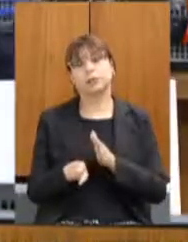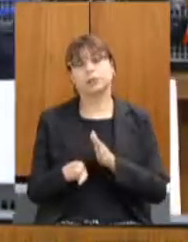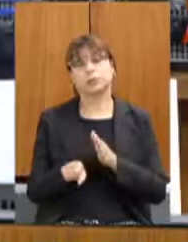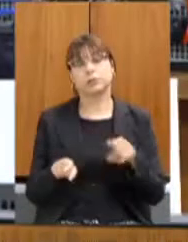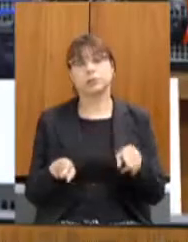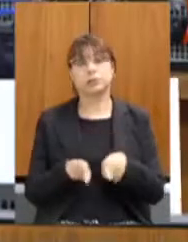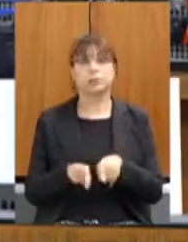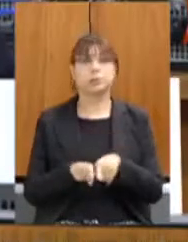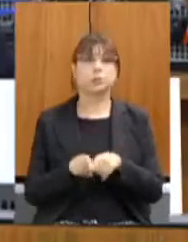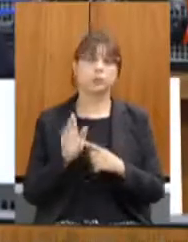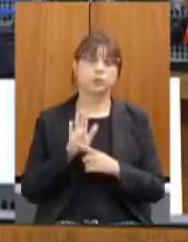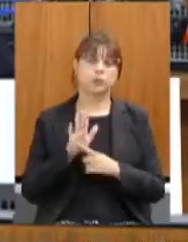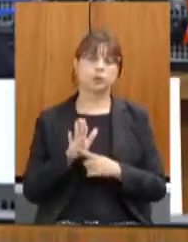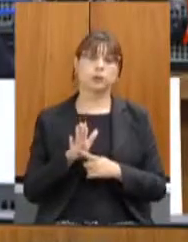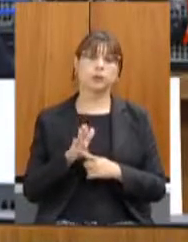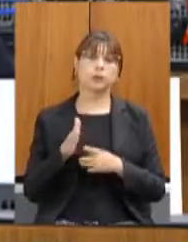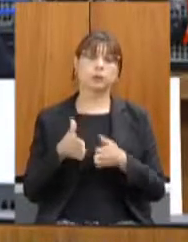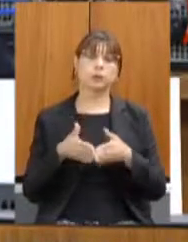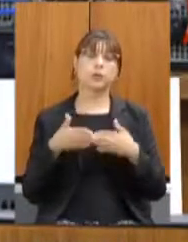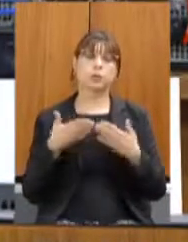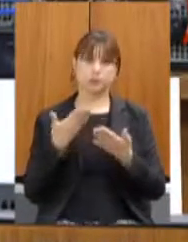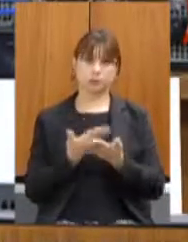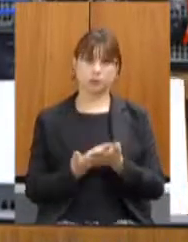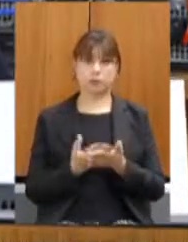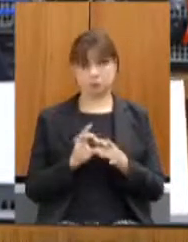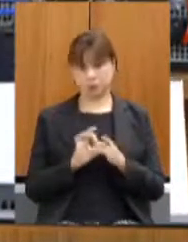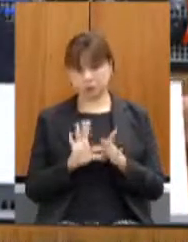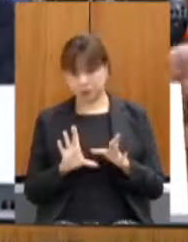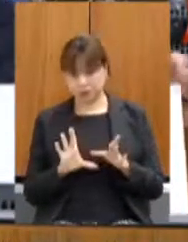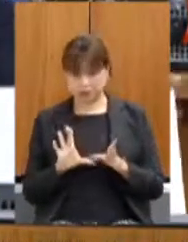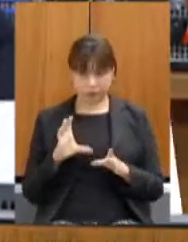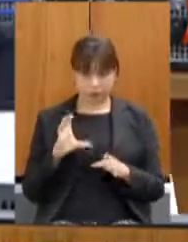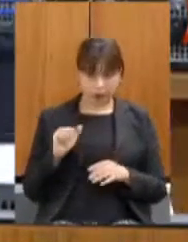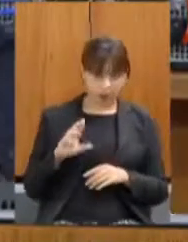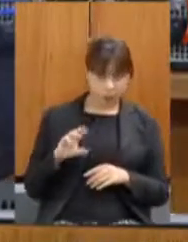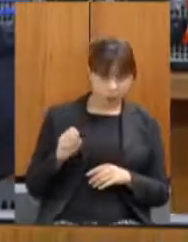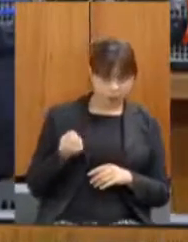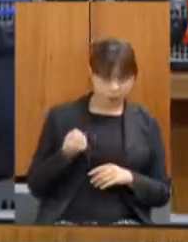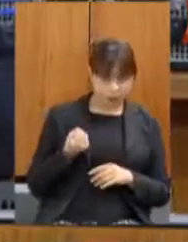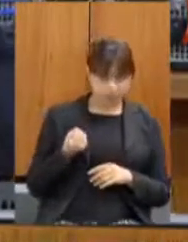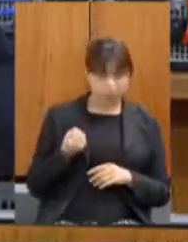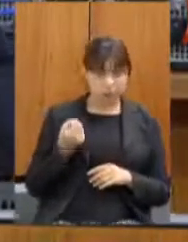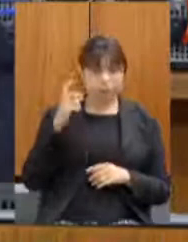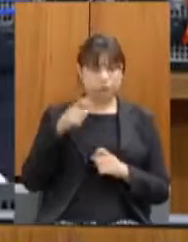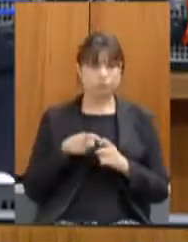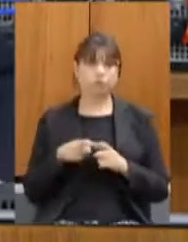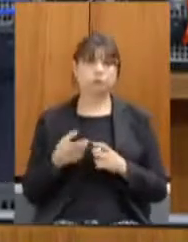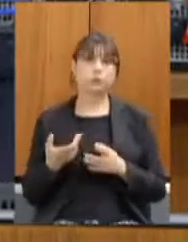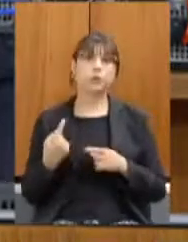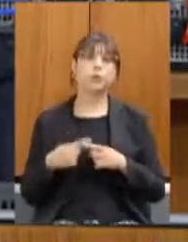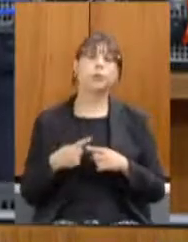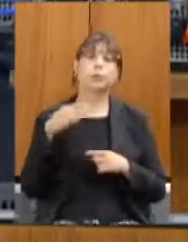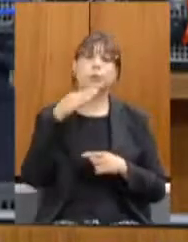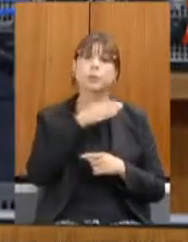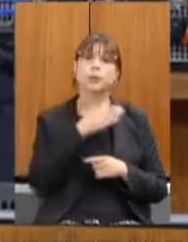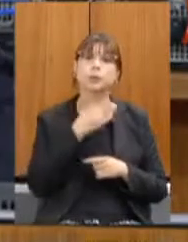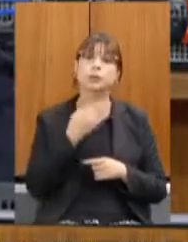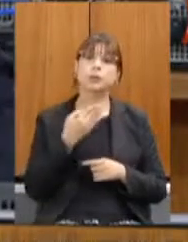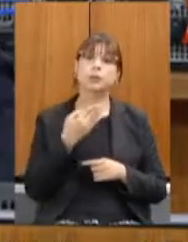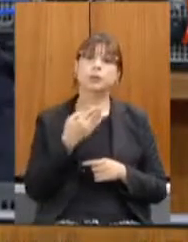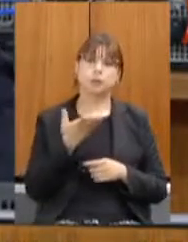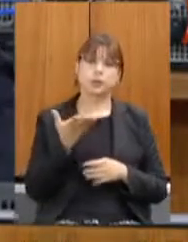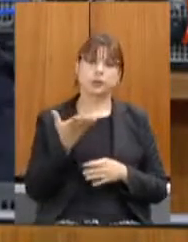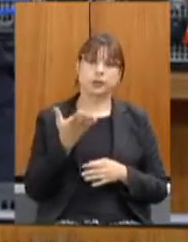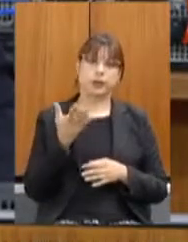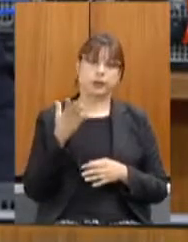pergunta e também apresentar que um requerimento se me permite Doutor Carlos então nós vimos na imprensa esse